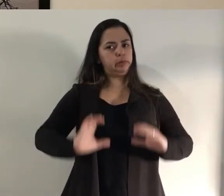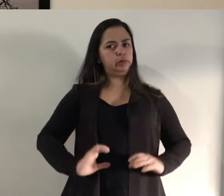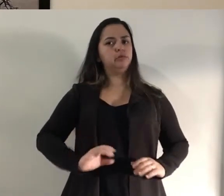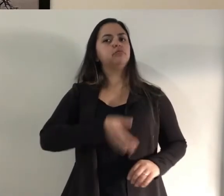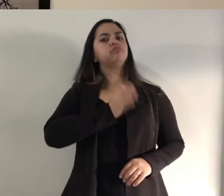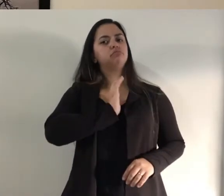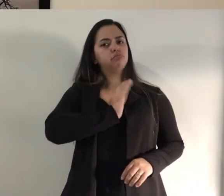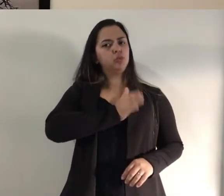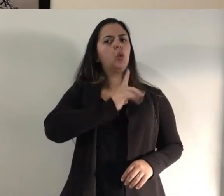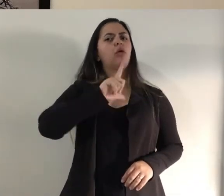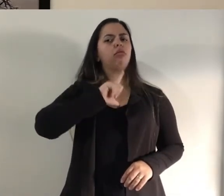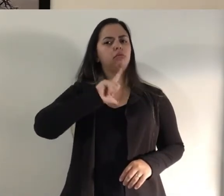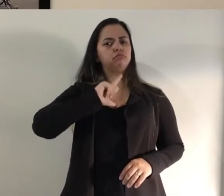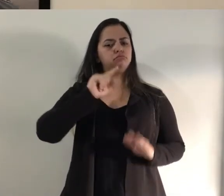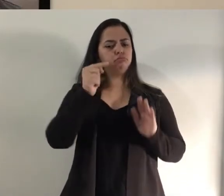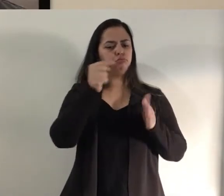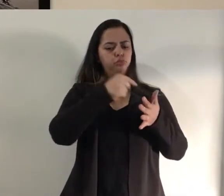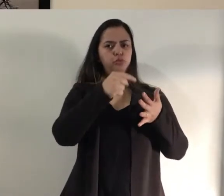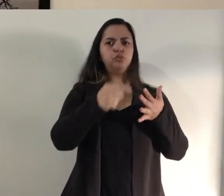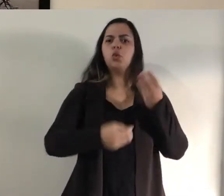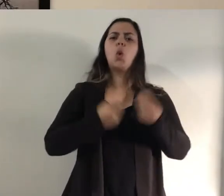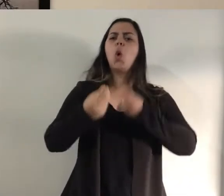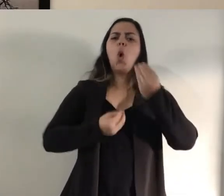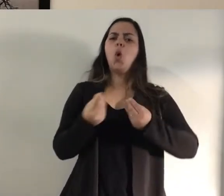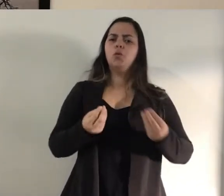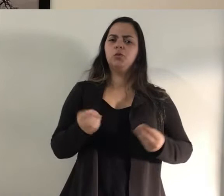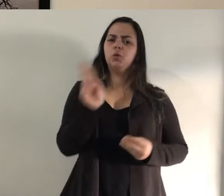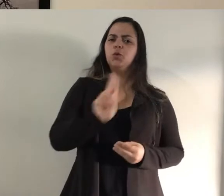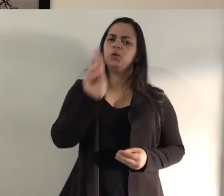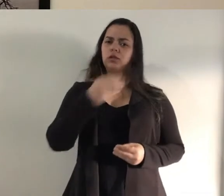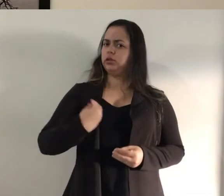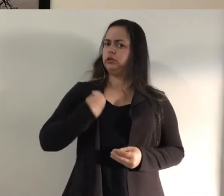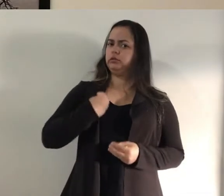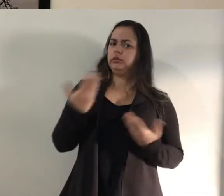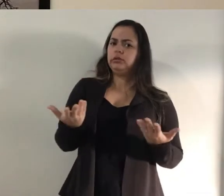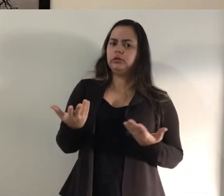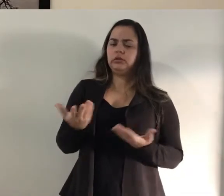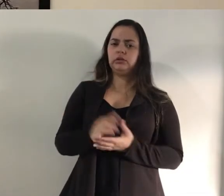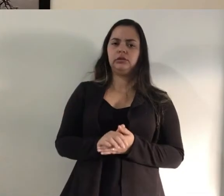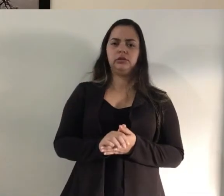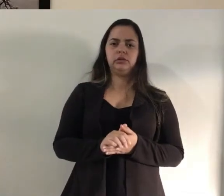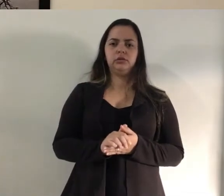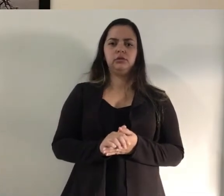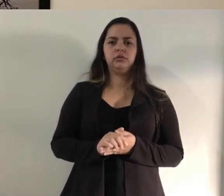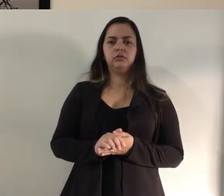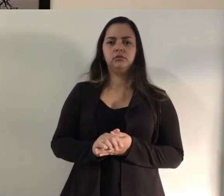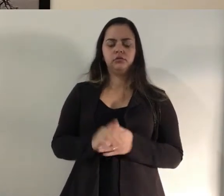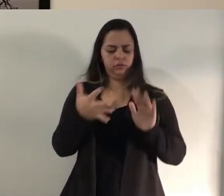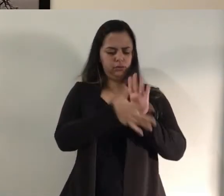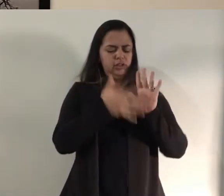aplicar essa mensagem? Como é que eu posso trazer essa mensagem tão especial para a minha vida